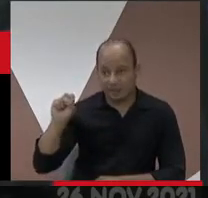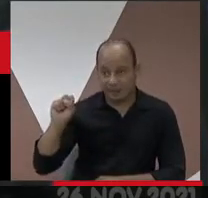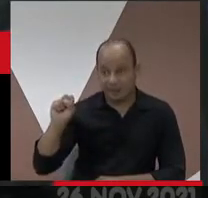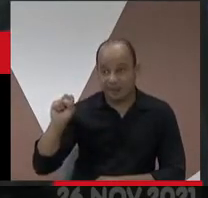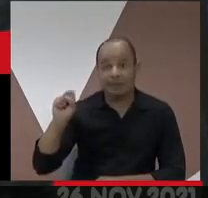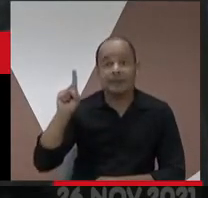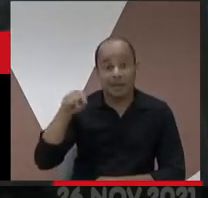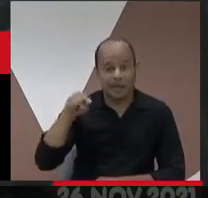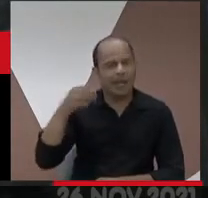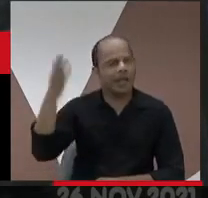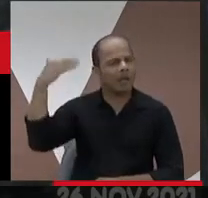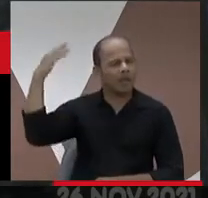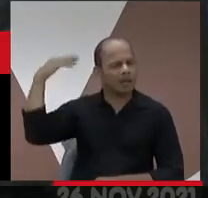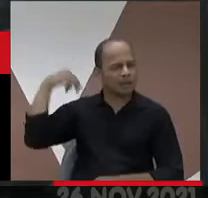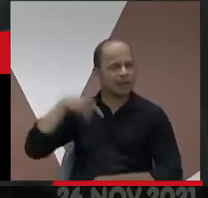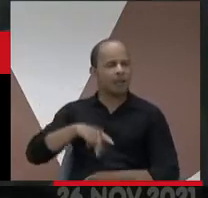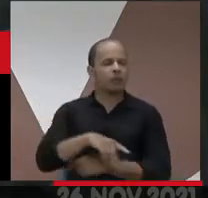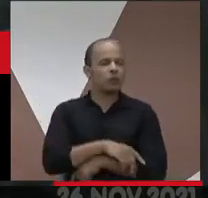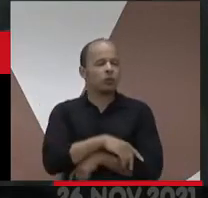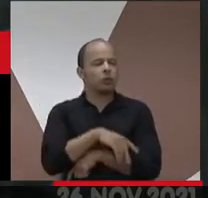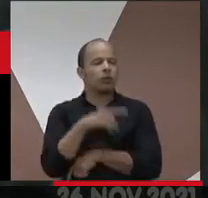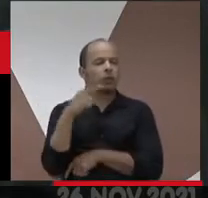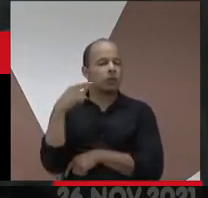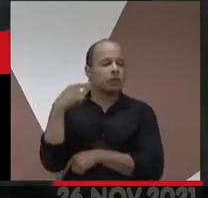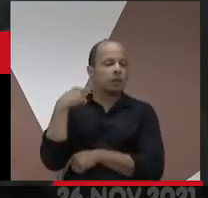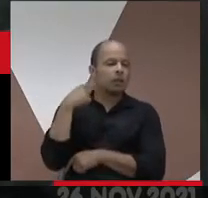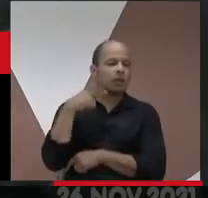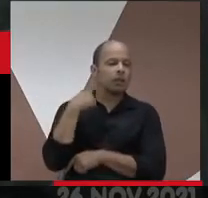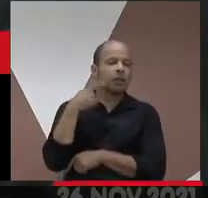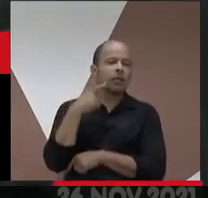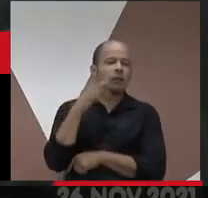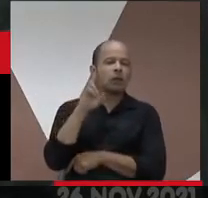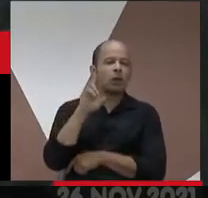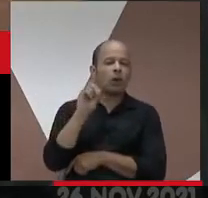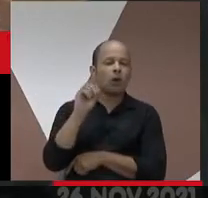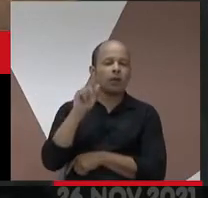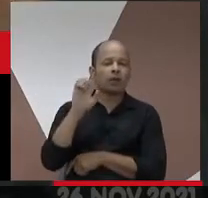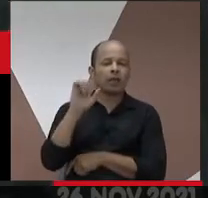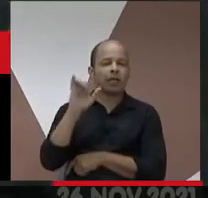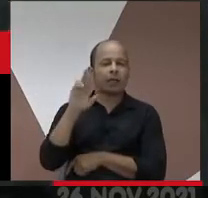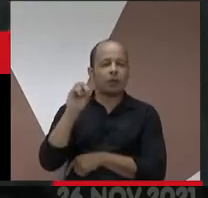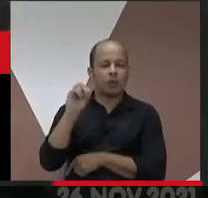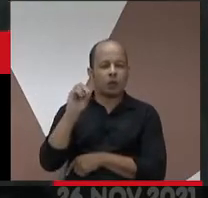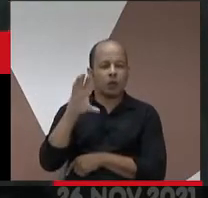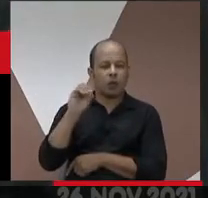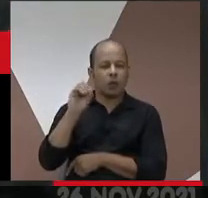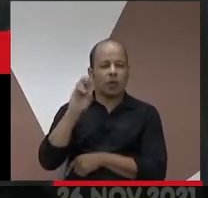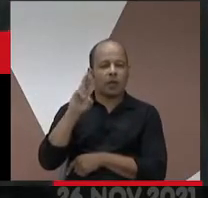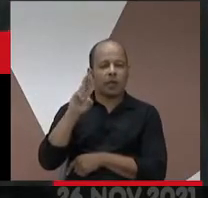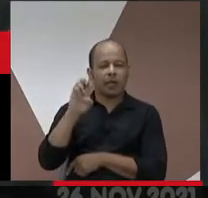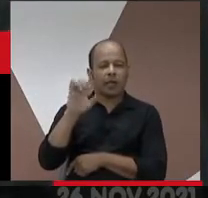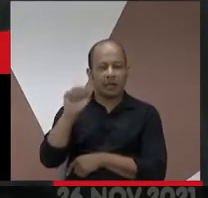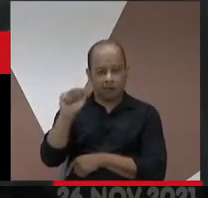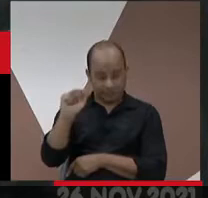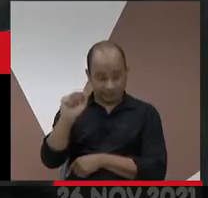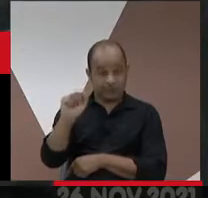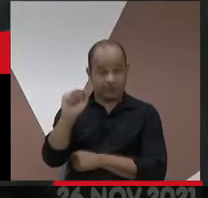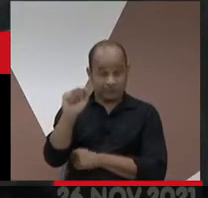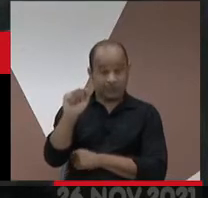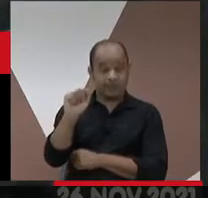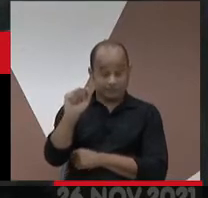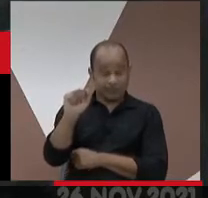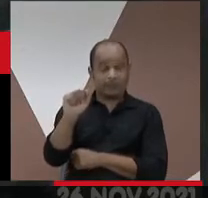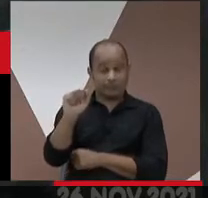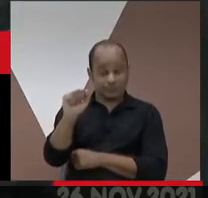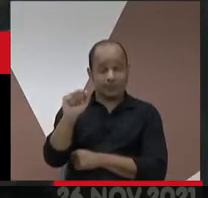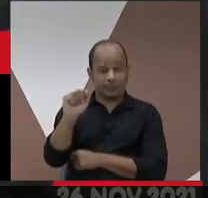do deputado Rogério Correia, na Assembleia Legislativa, e que foi aprovada por essa casa. É uma área de